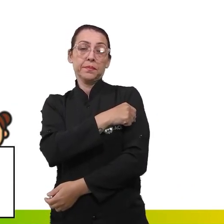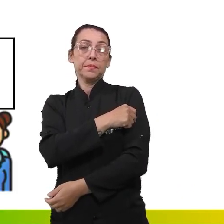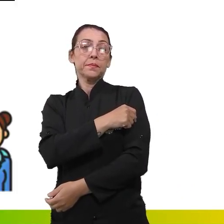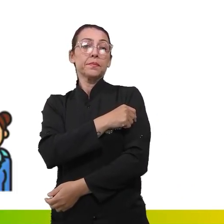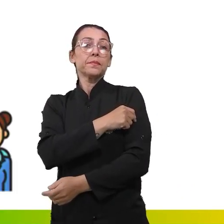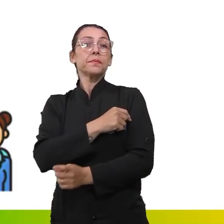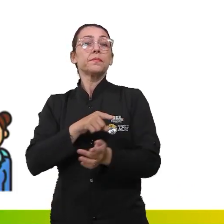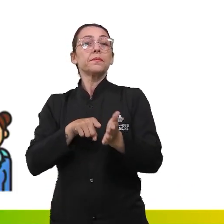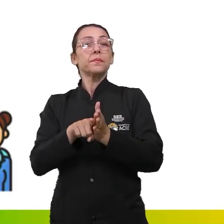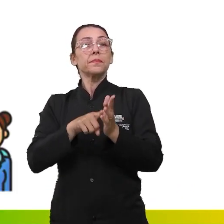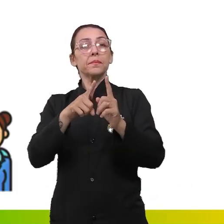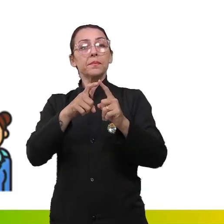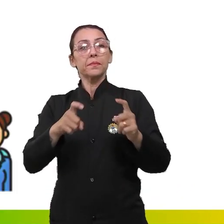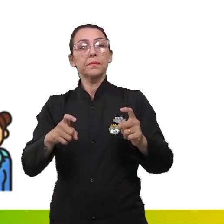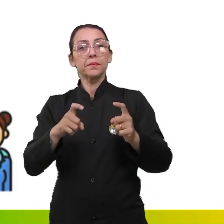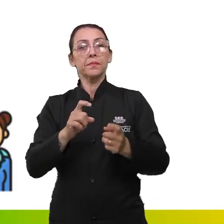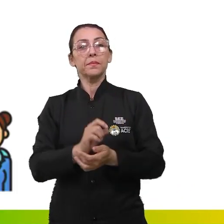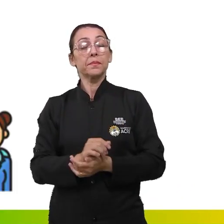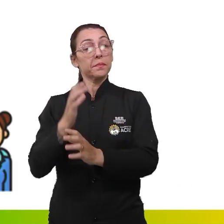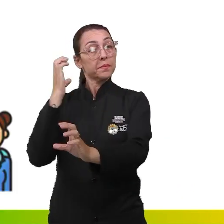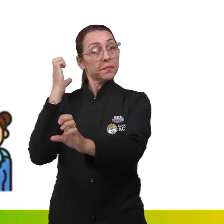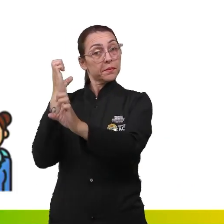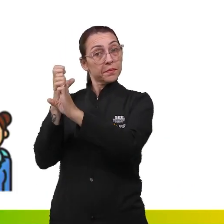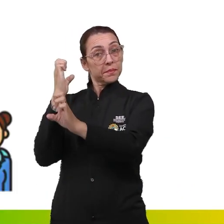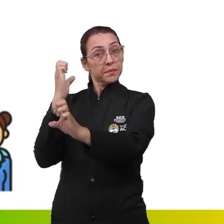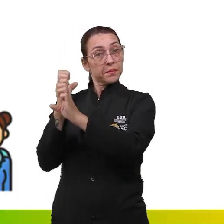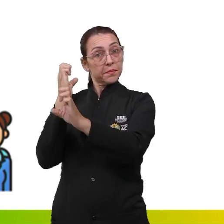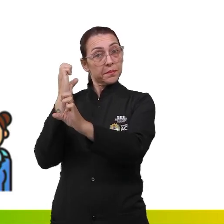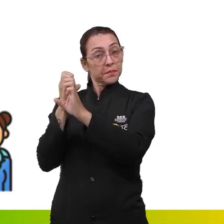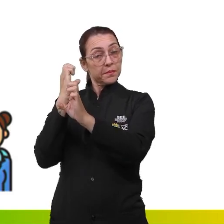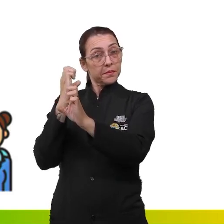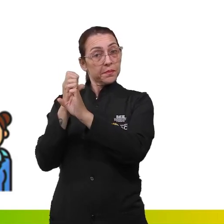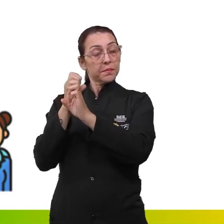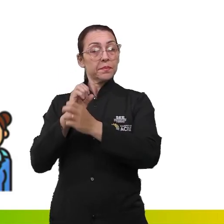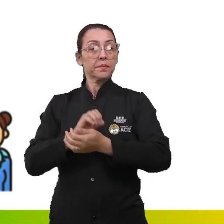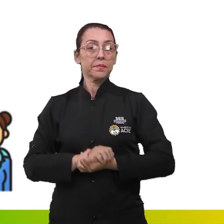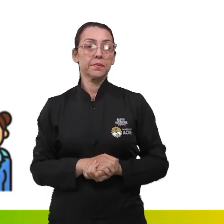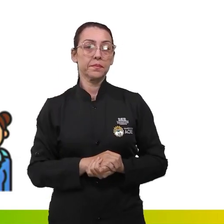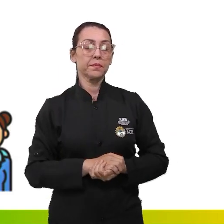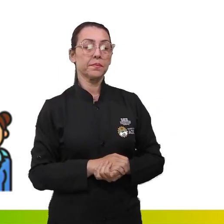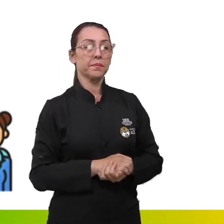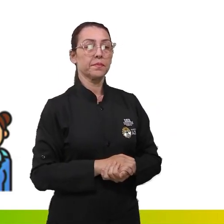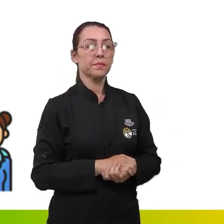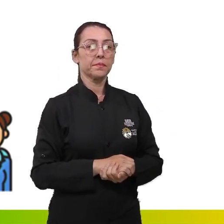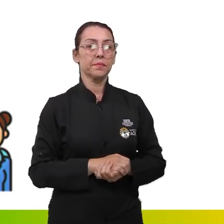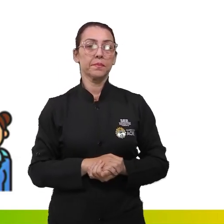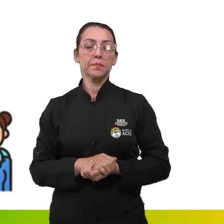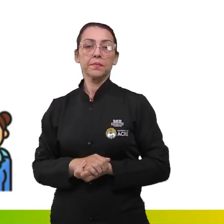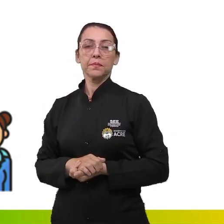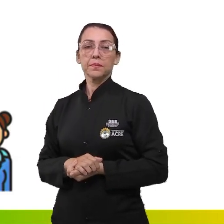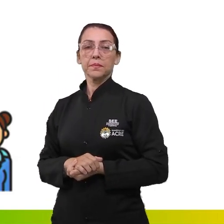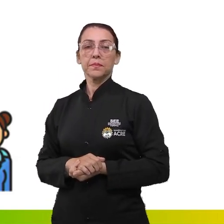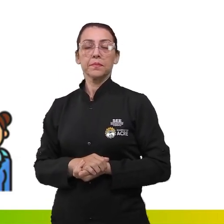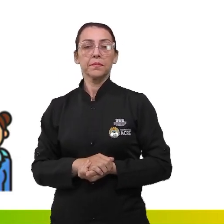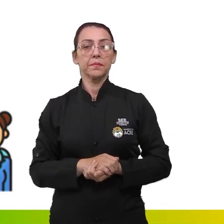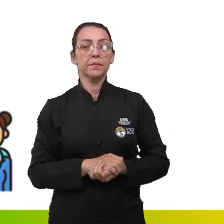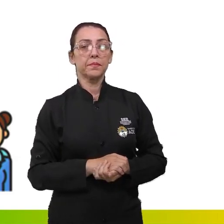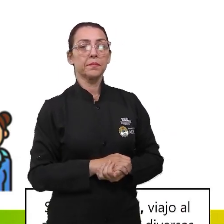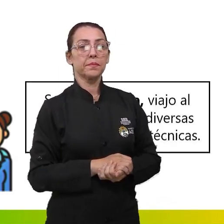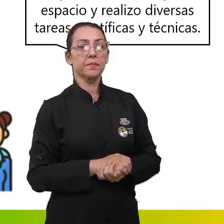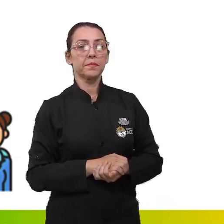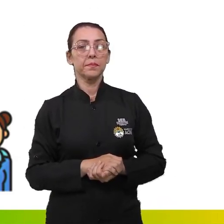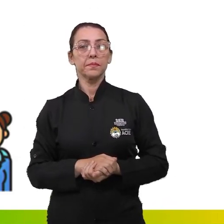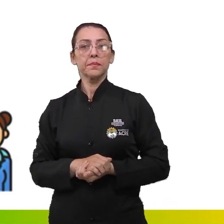saúde. Cientista, descobre aí novas técnicas ou vacinas para combater as doenças. Um engenheiro desenha as